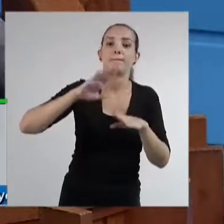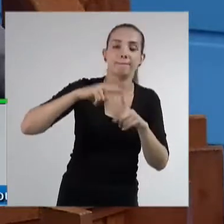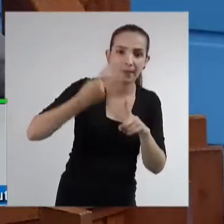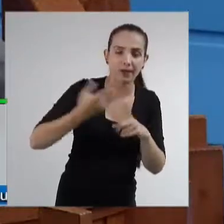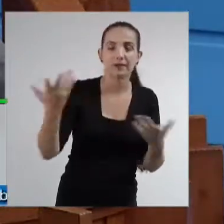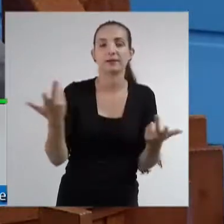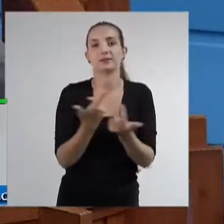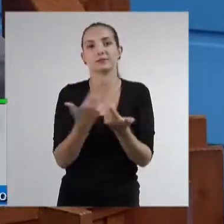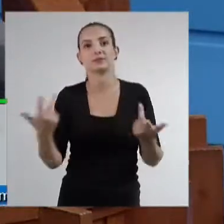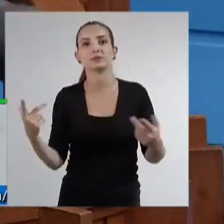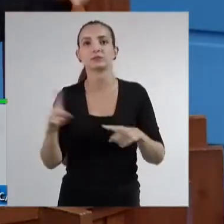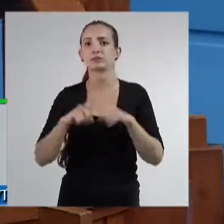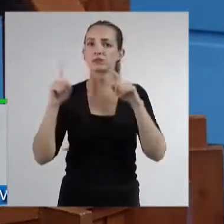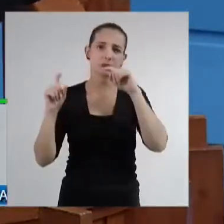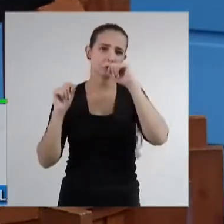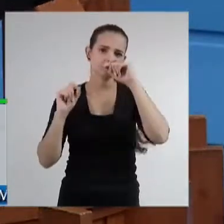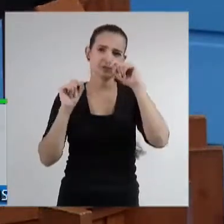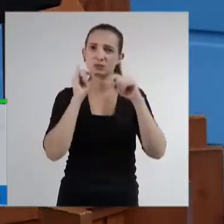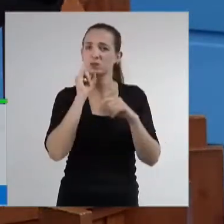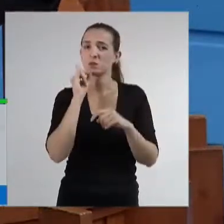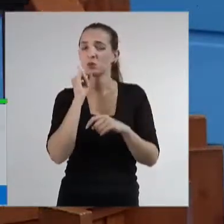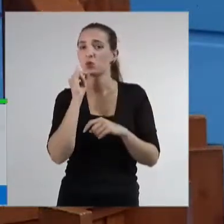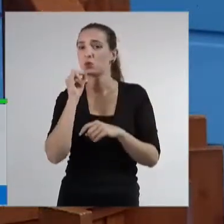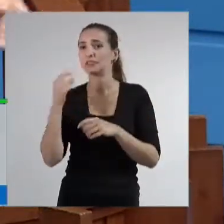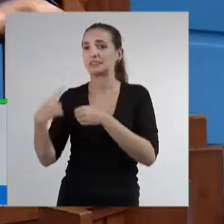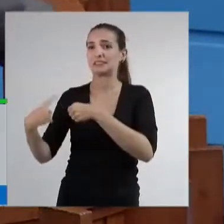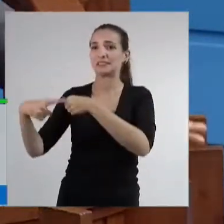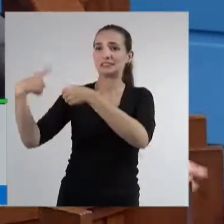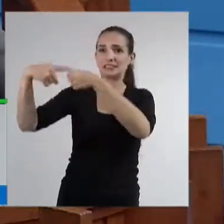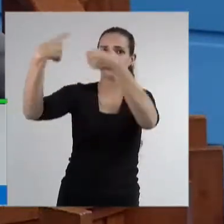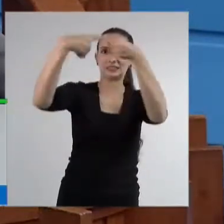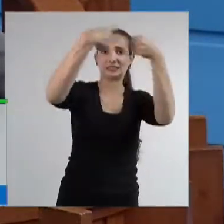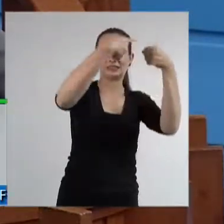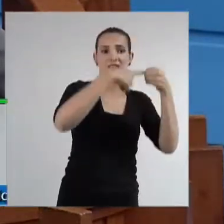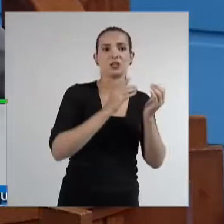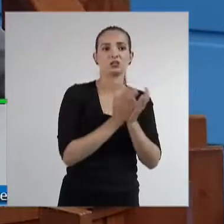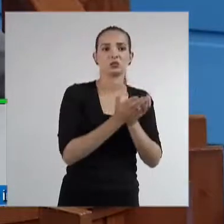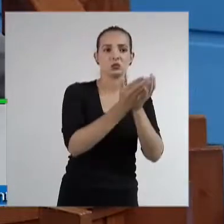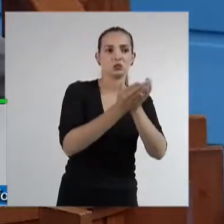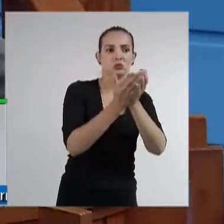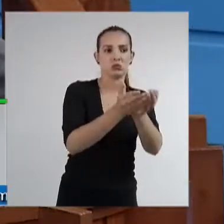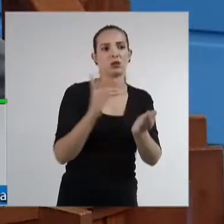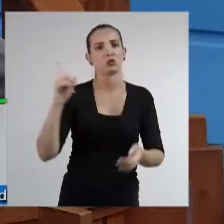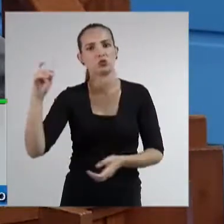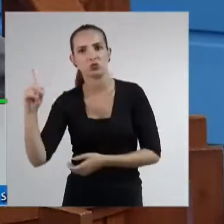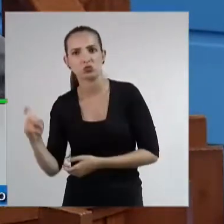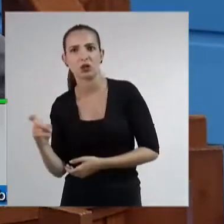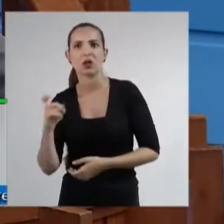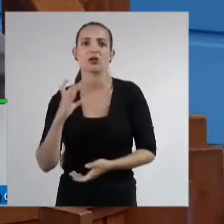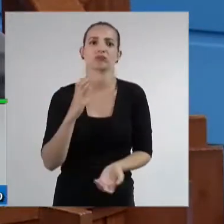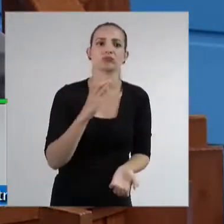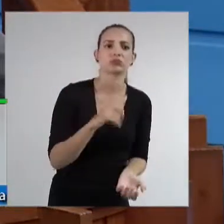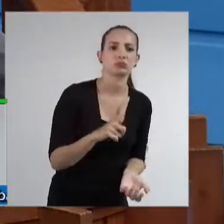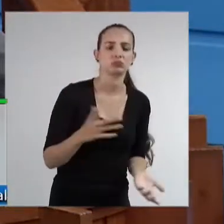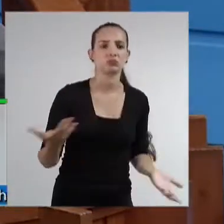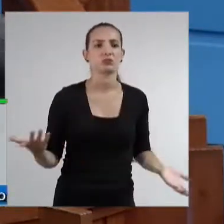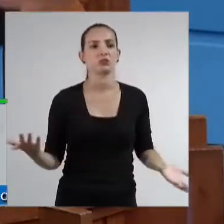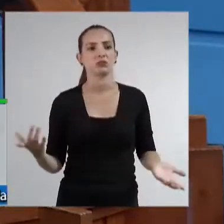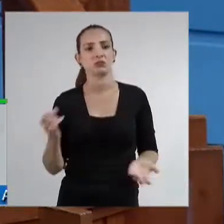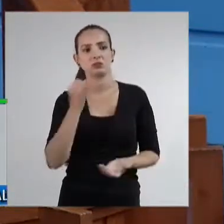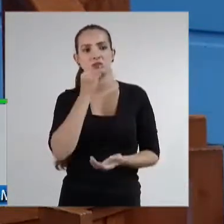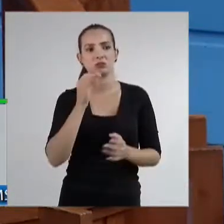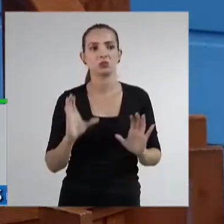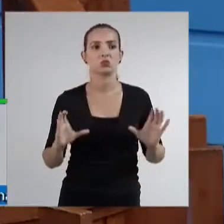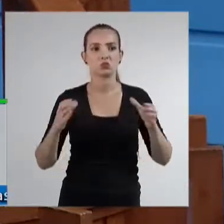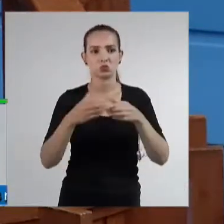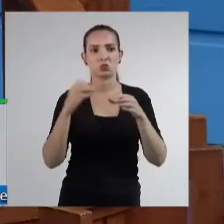lá em Dourados, ou aconteceu em Corumbá, em Três Lagoas, mas somente lá, num determinado tipo de classe social,